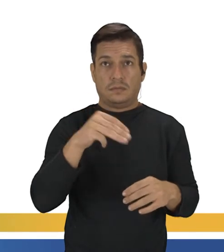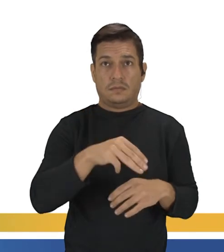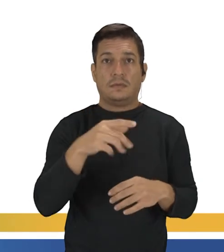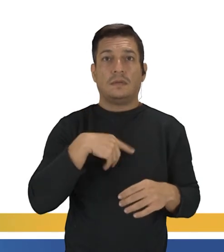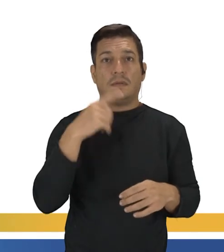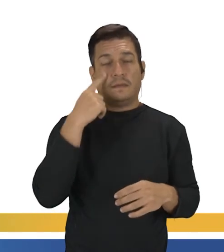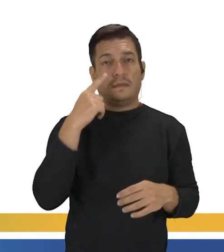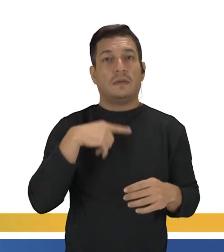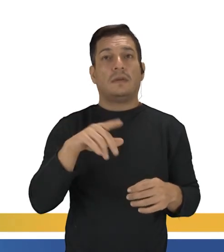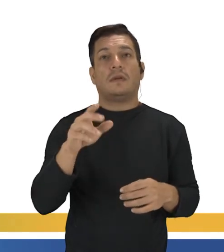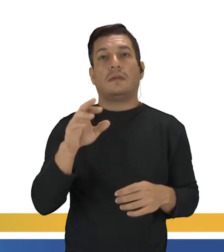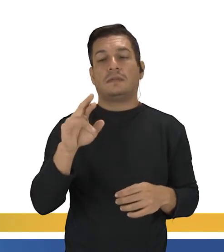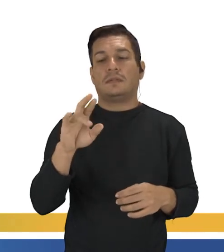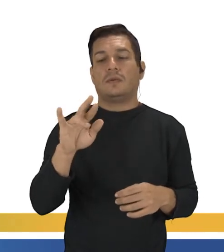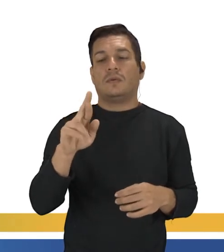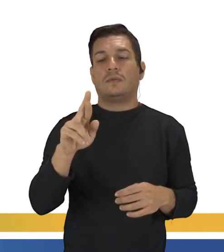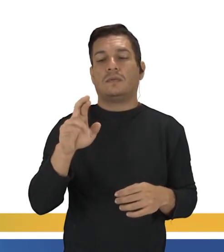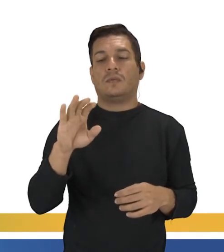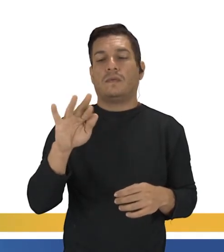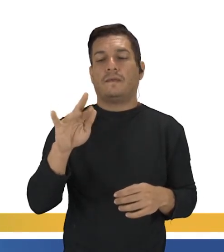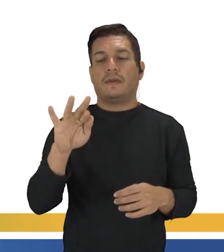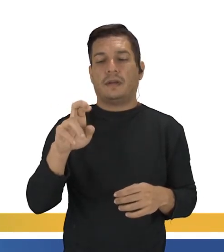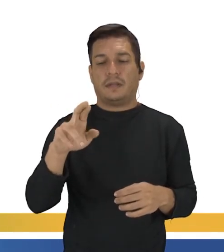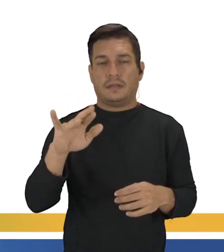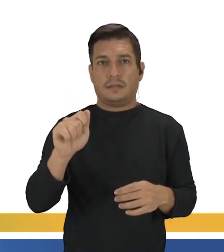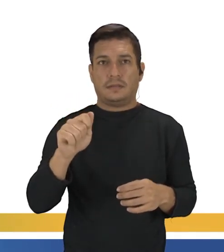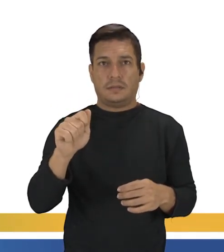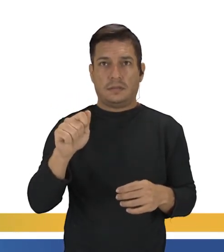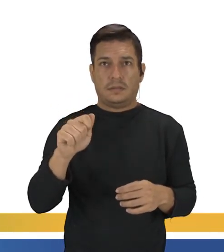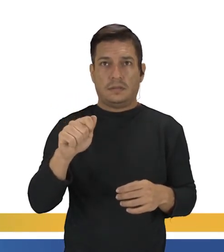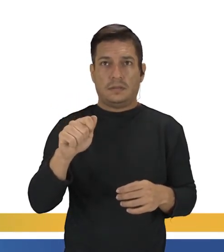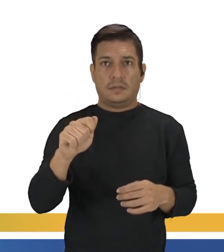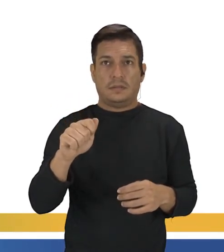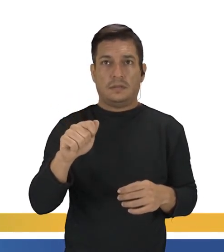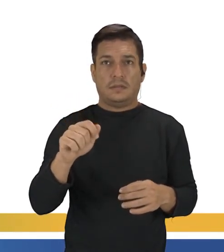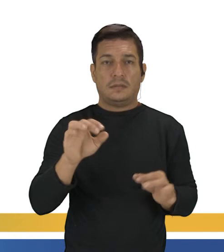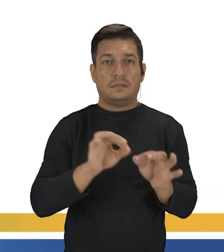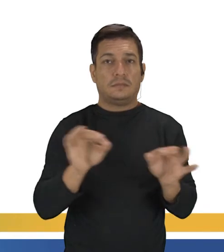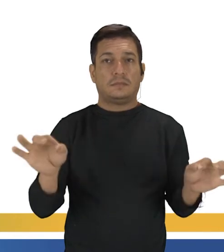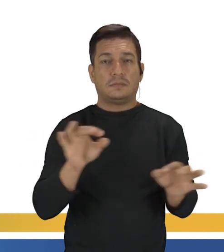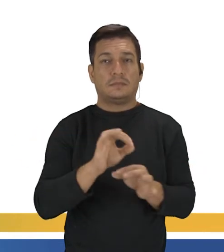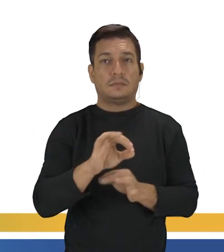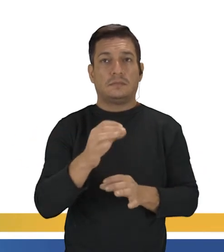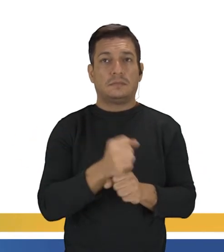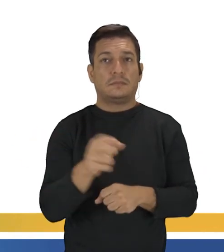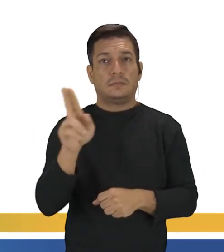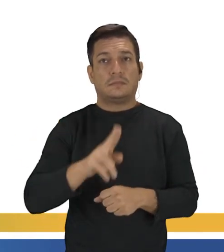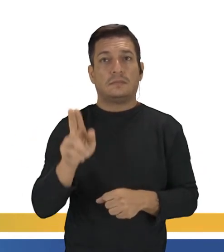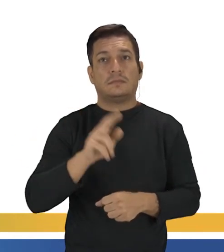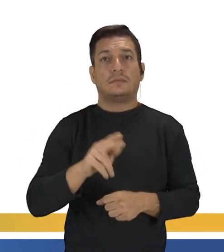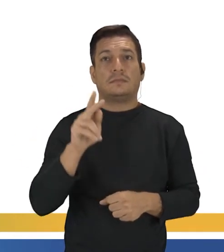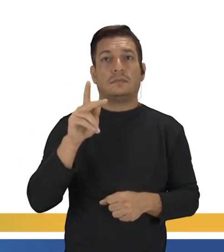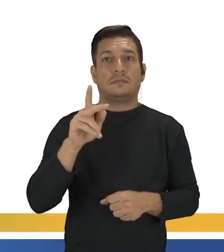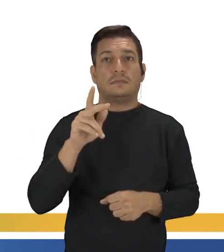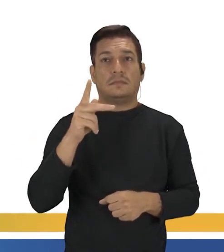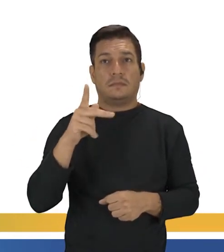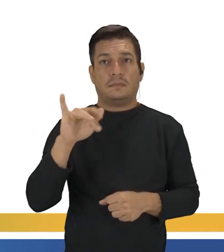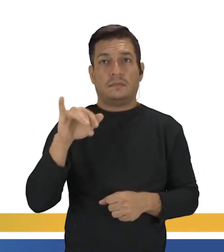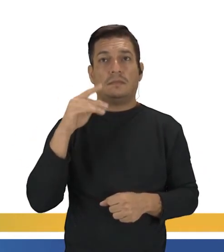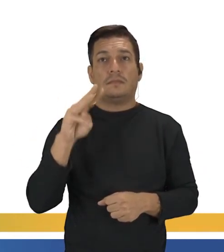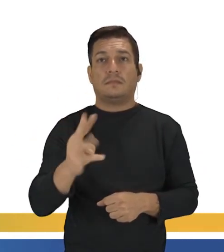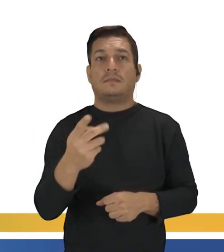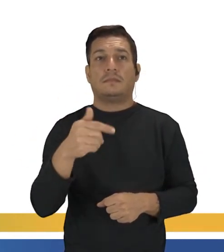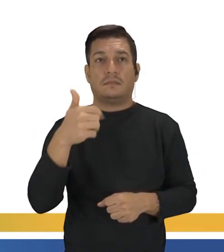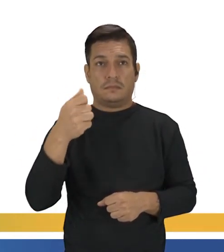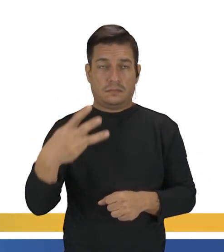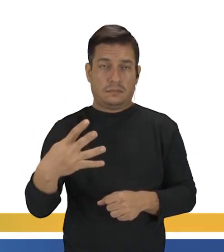raio da circunferência, quer dizer que o raio vai sair daqui e tocar na extremidade, utilizando π igual a 3,14, que é o nosso